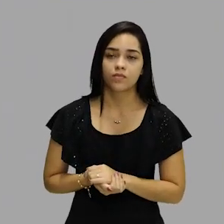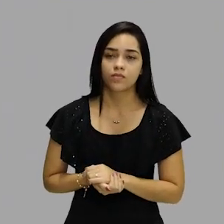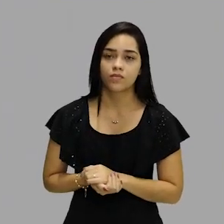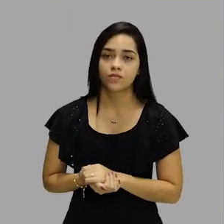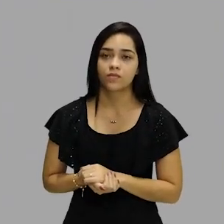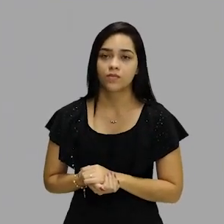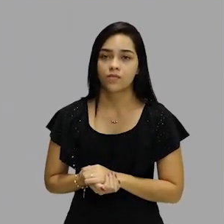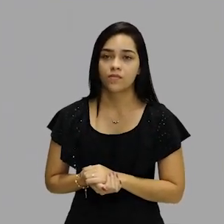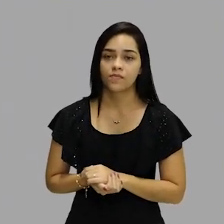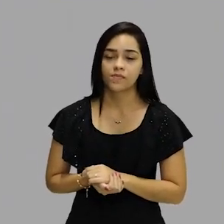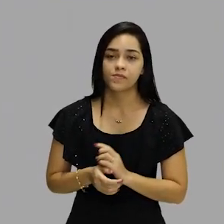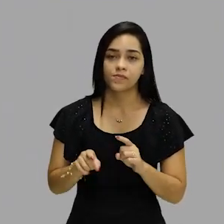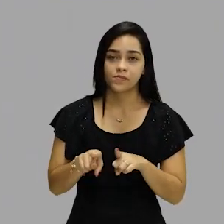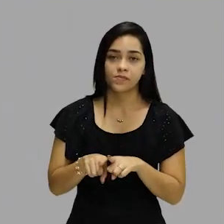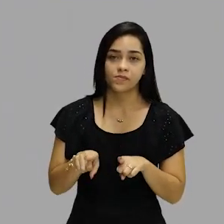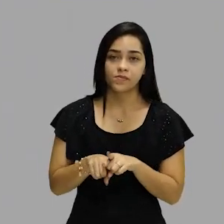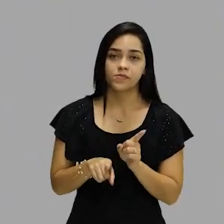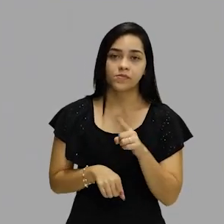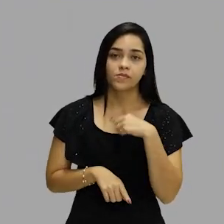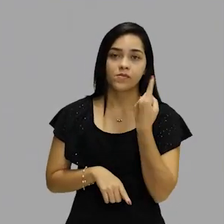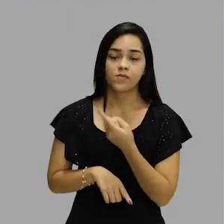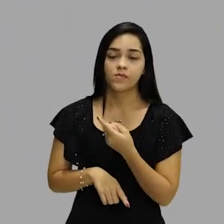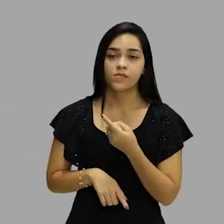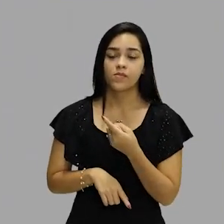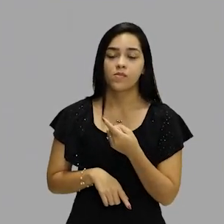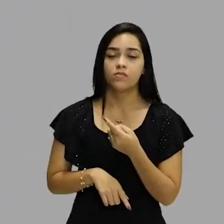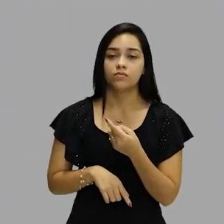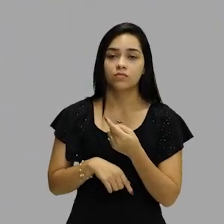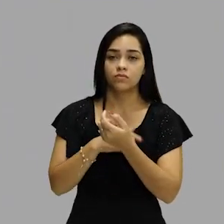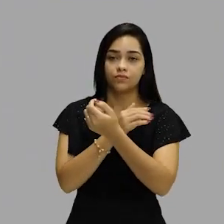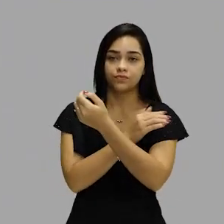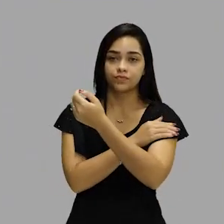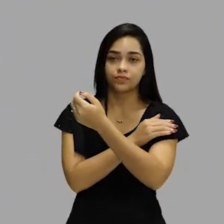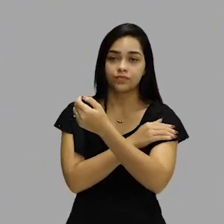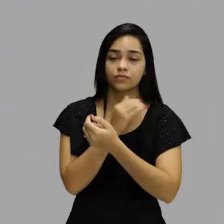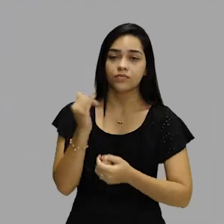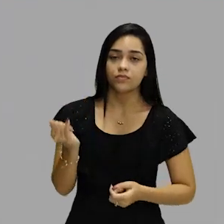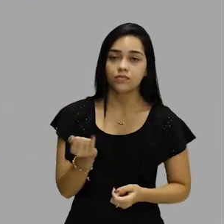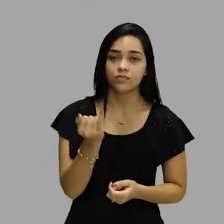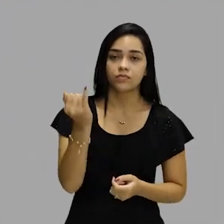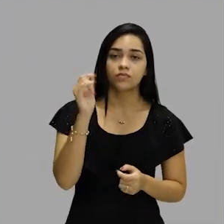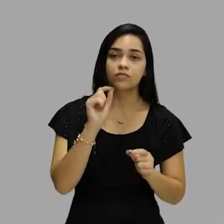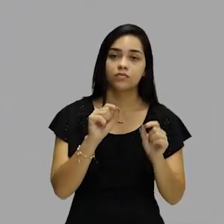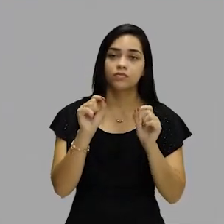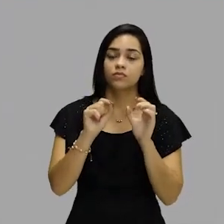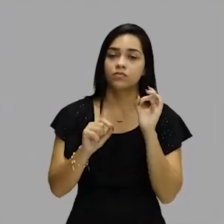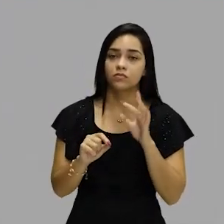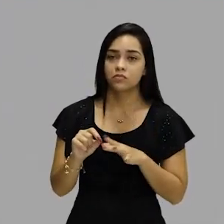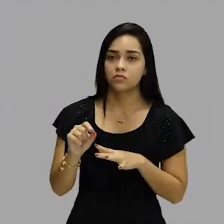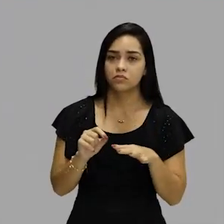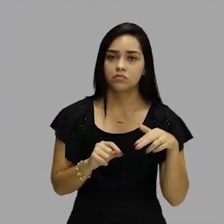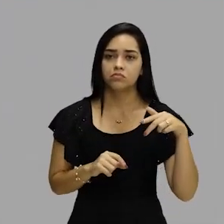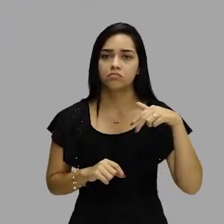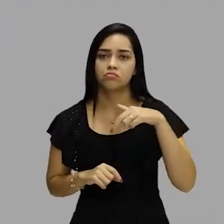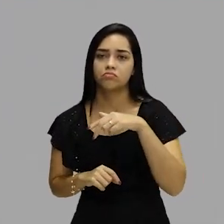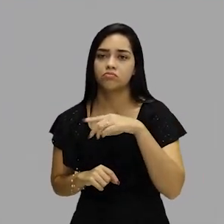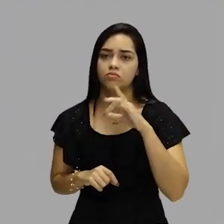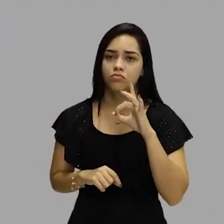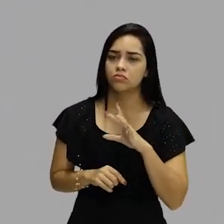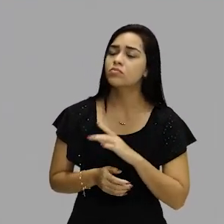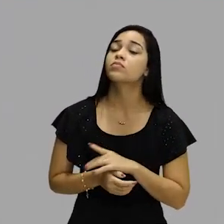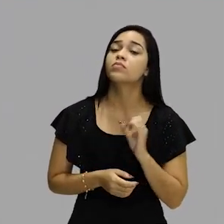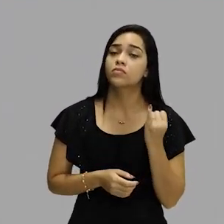E os nossos músculos eles são muito importantes, principalmente não apenas para a movimentação, são